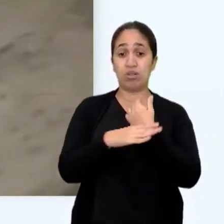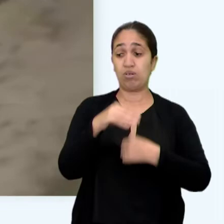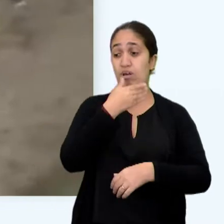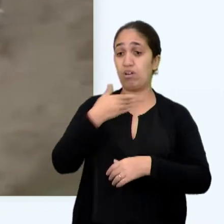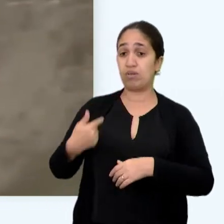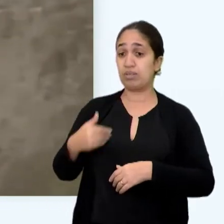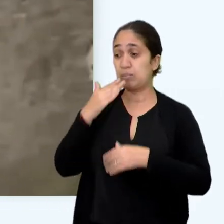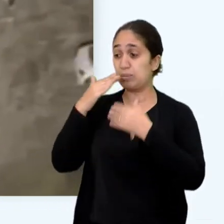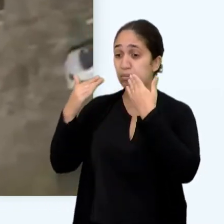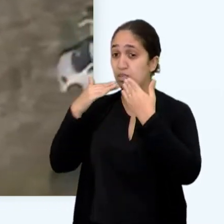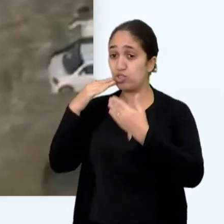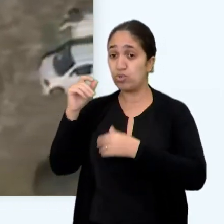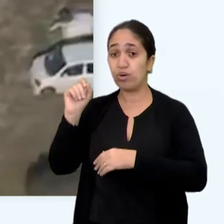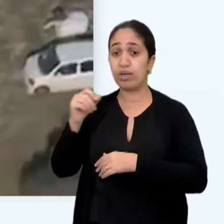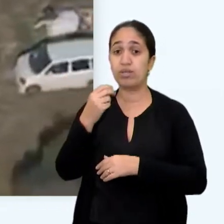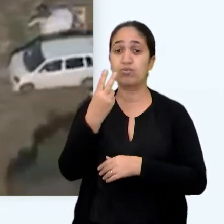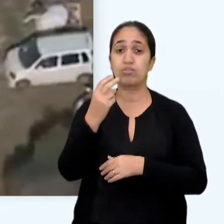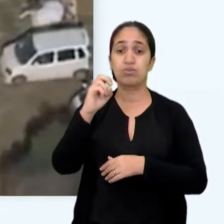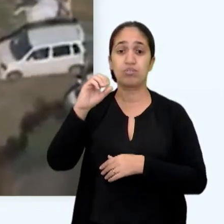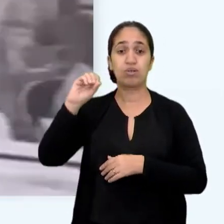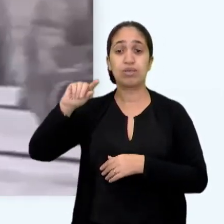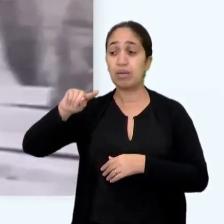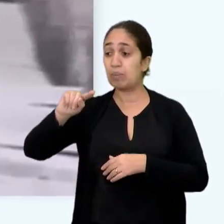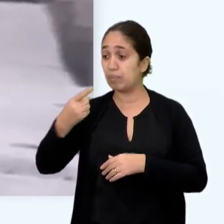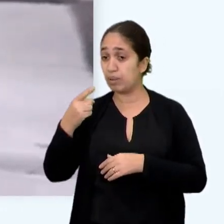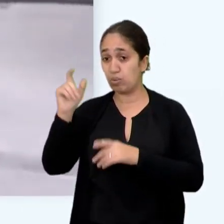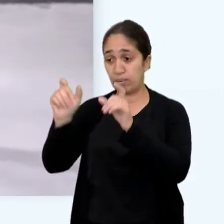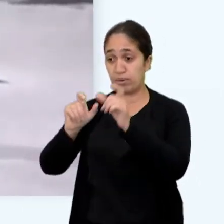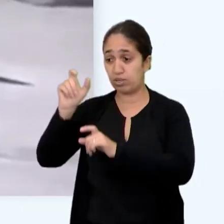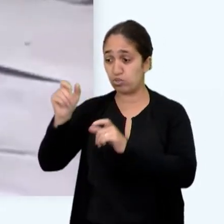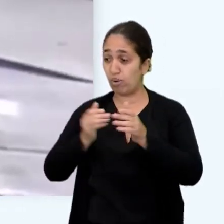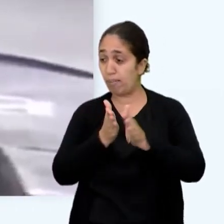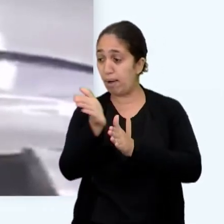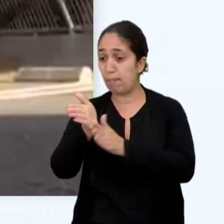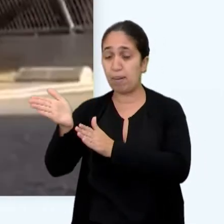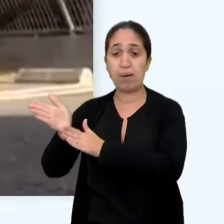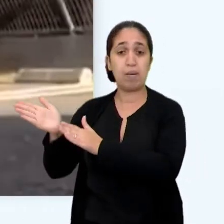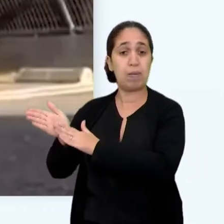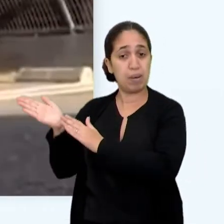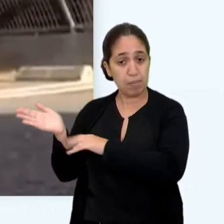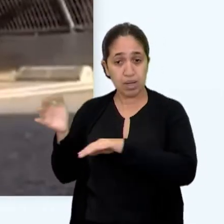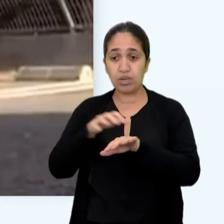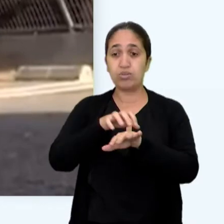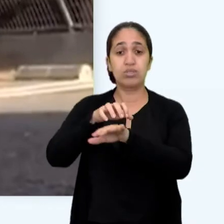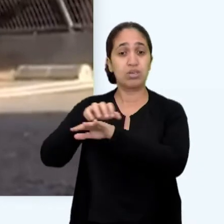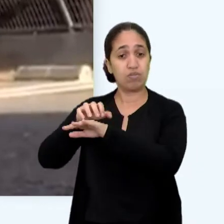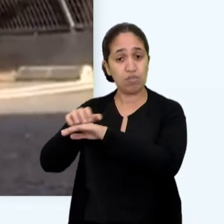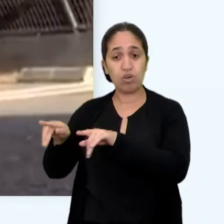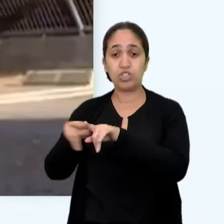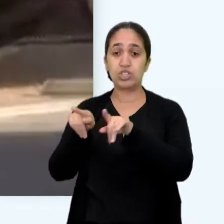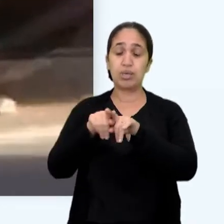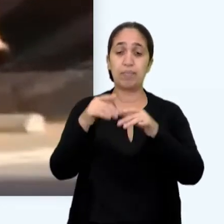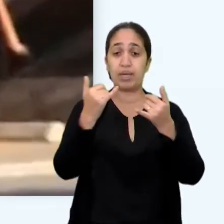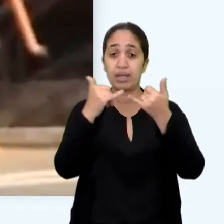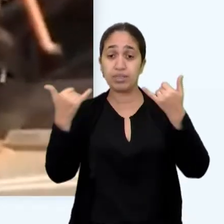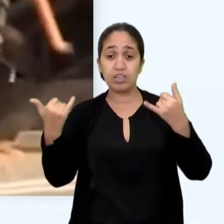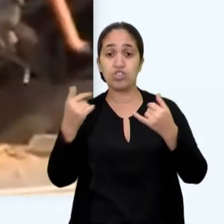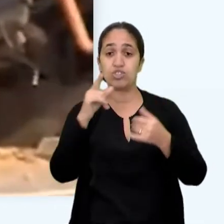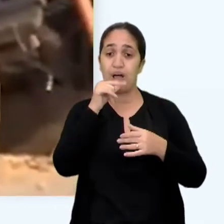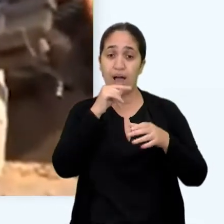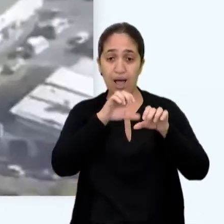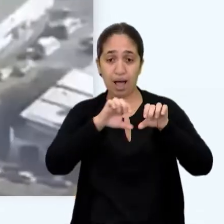que 250 mil pessoas saiam de casa. Além dos transportes, os fornecimentos de energia e de água